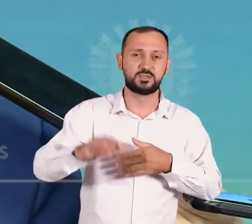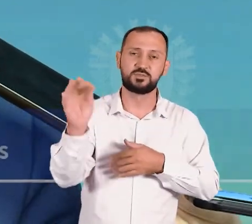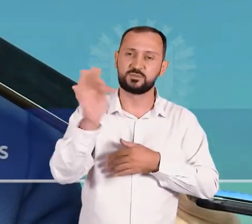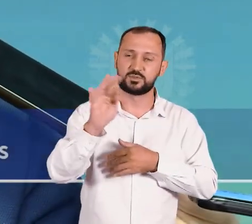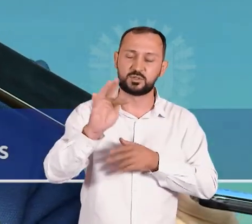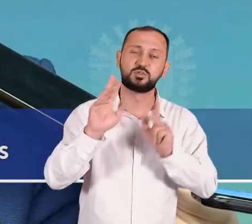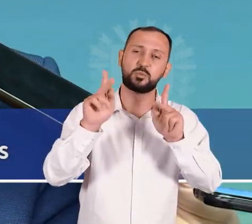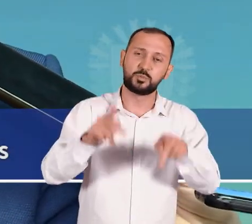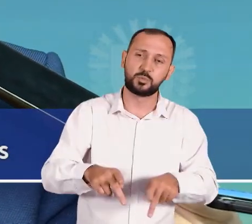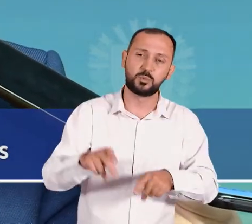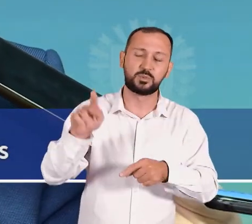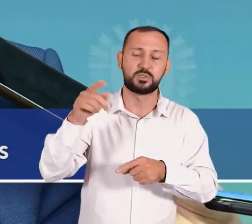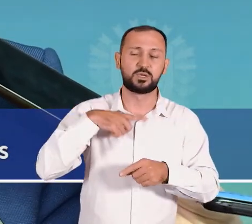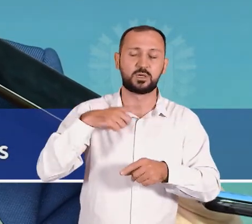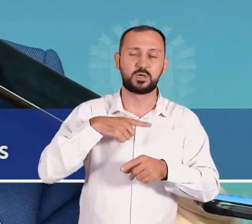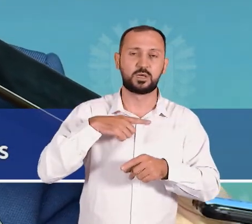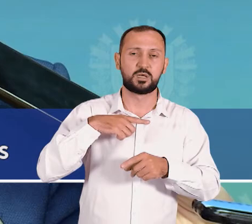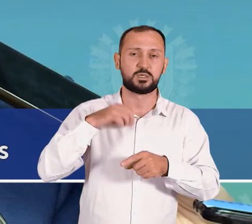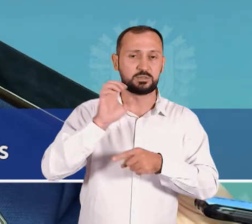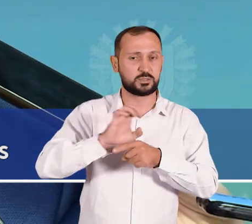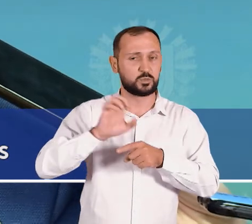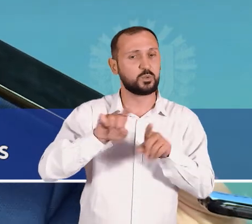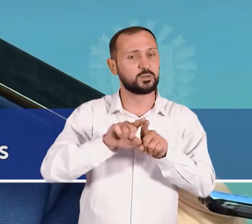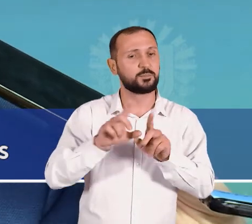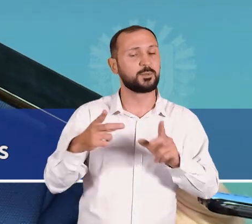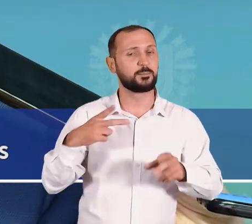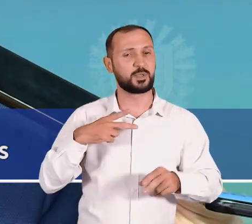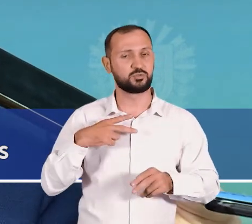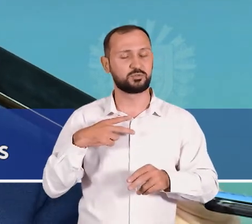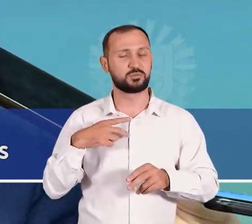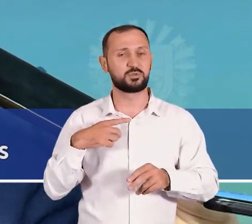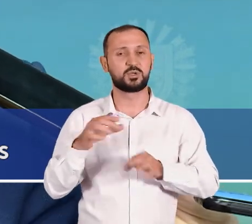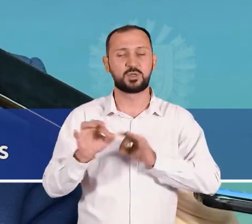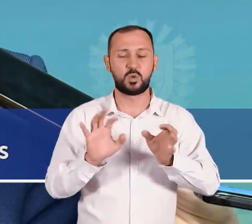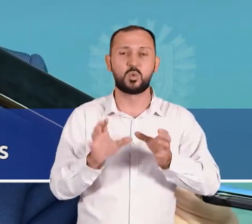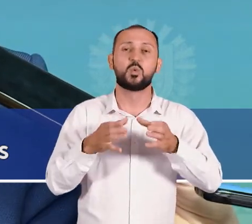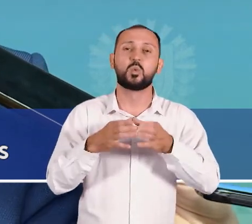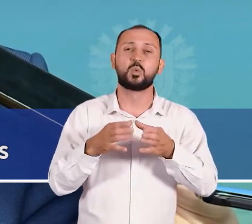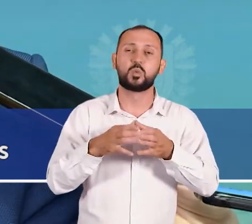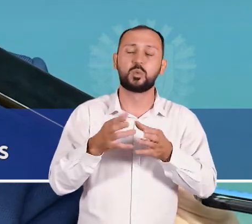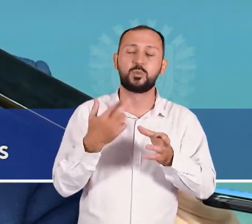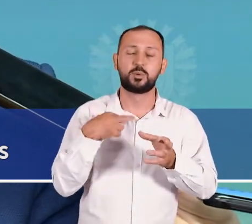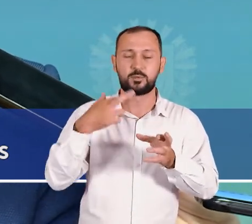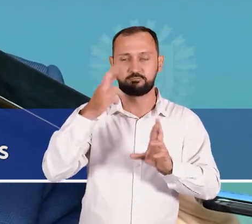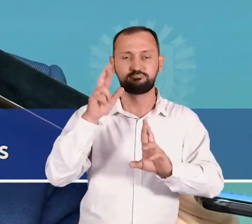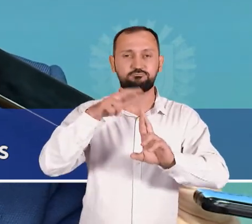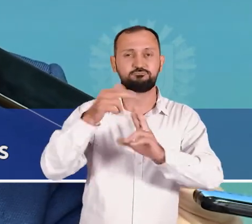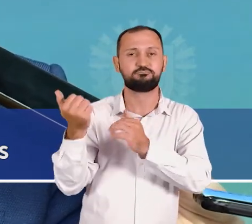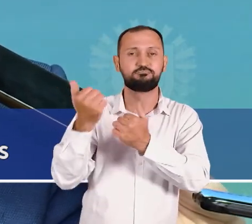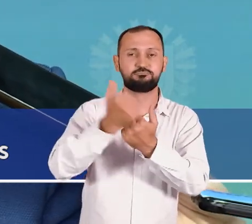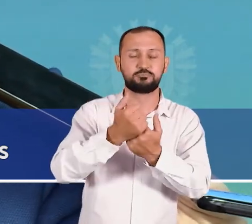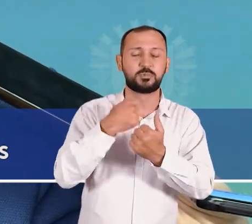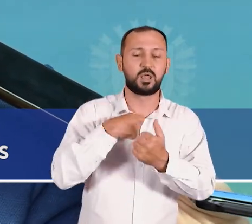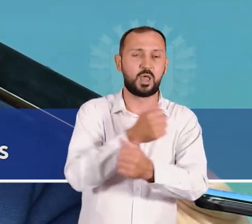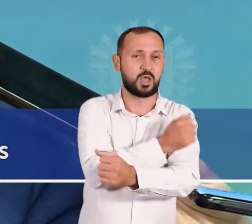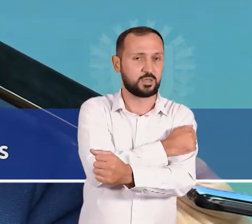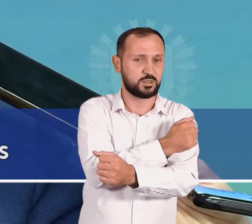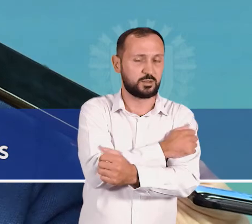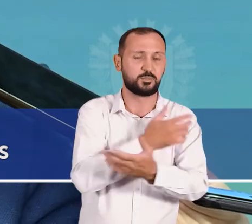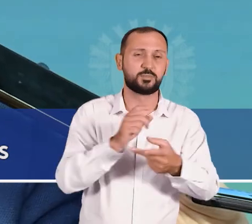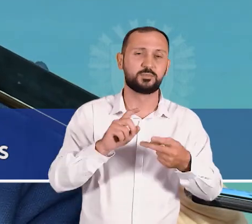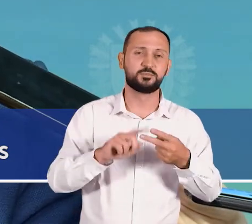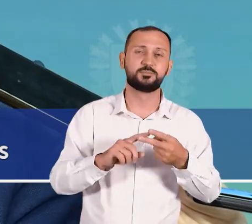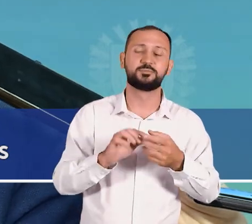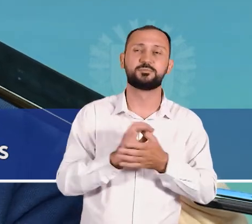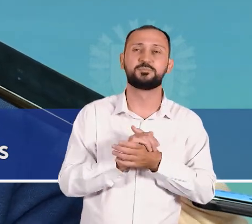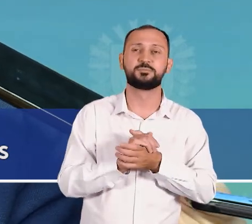formar as universidades públicas estaduais e também as privadas, formar uma comissão com representantes